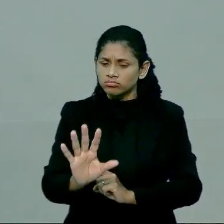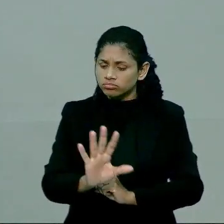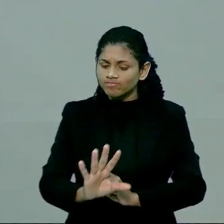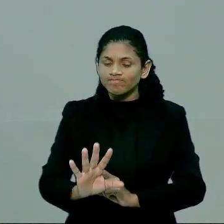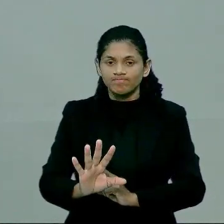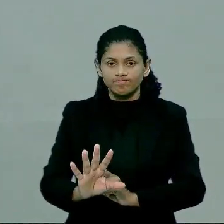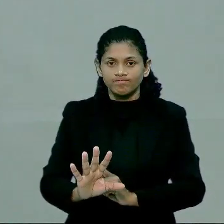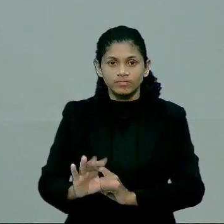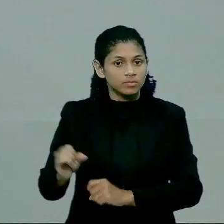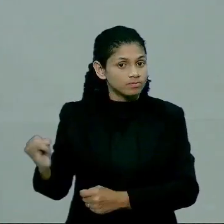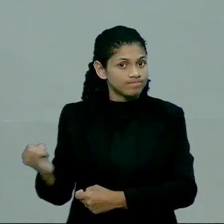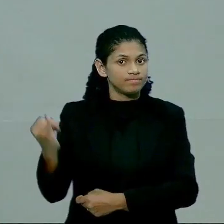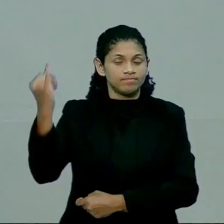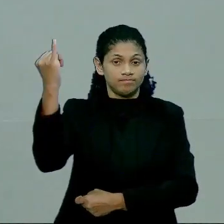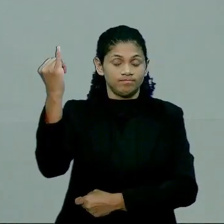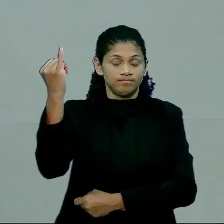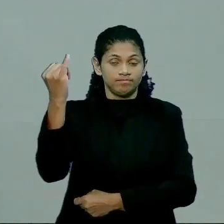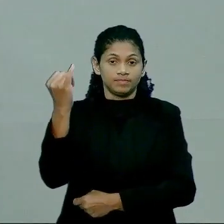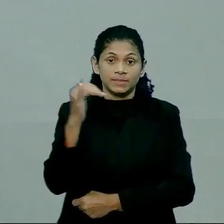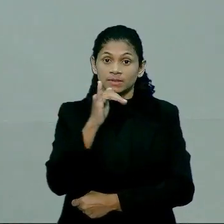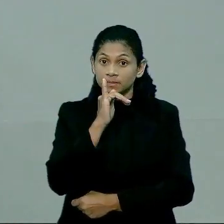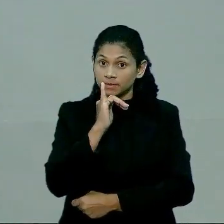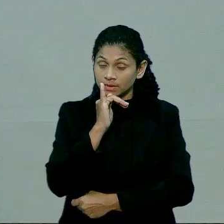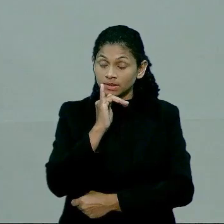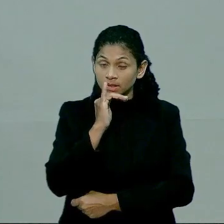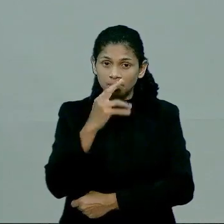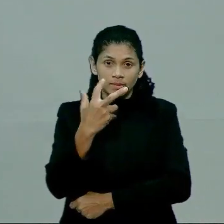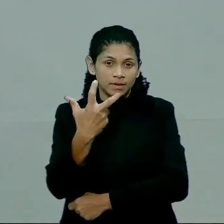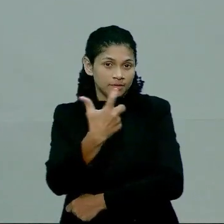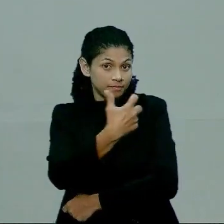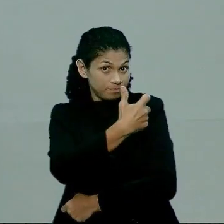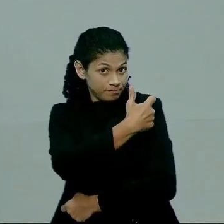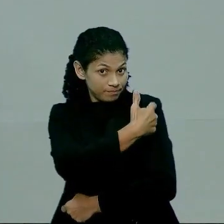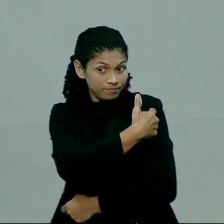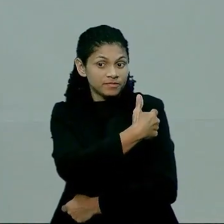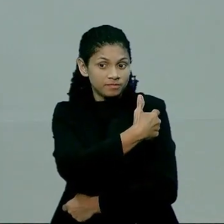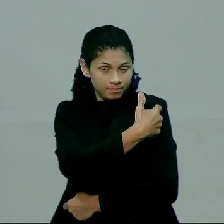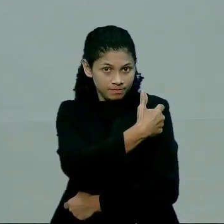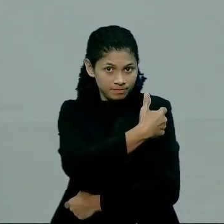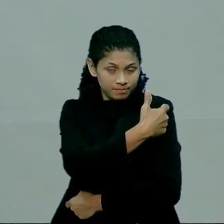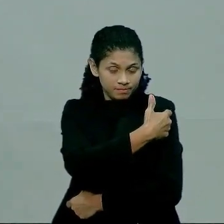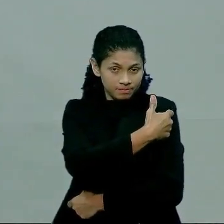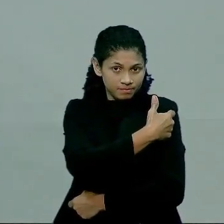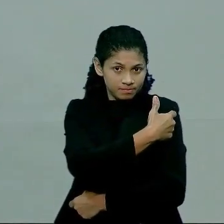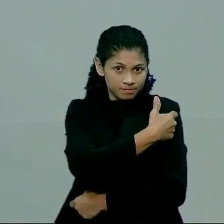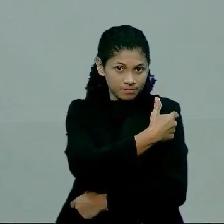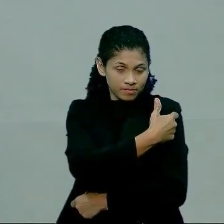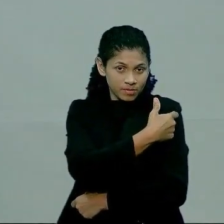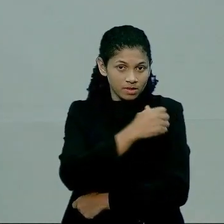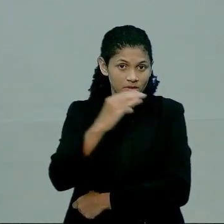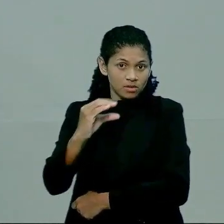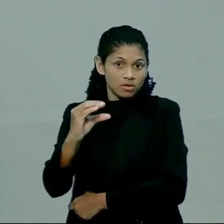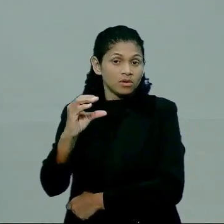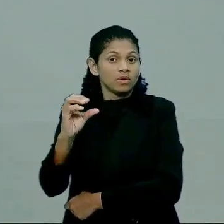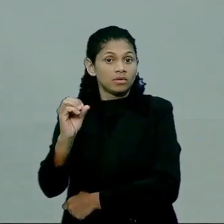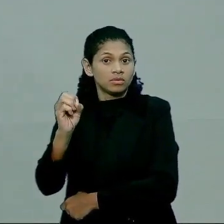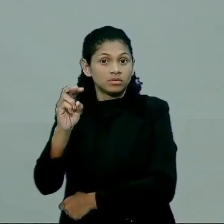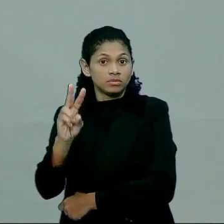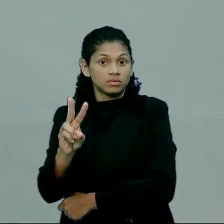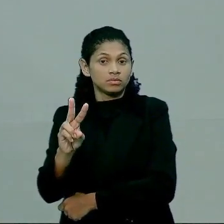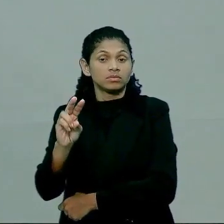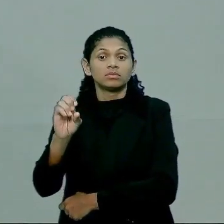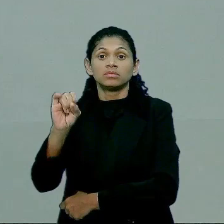é a vacina da covid que foi né descoberta pouco tempo do contexto bem recente